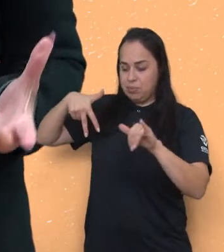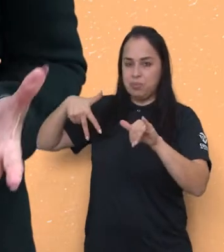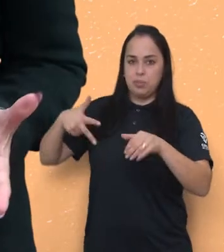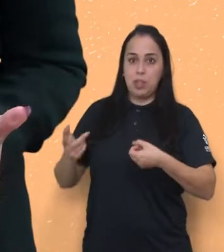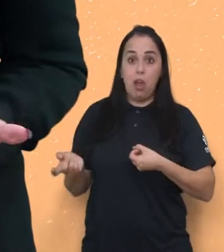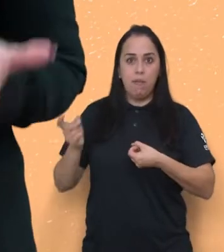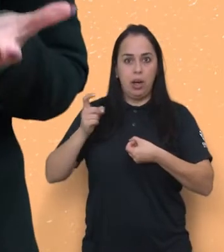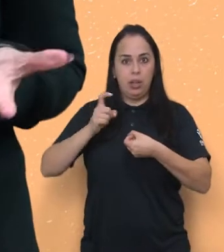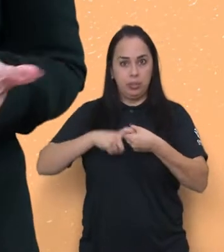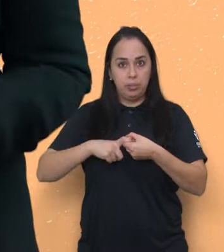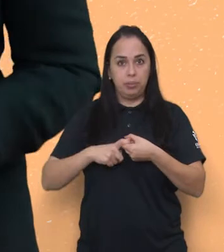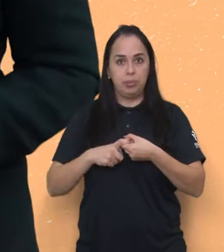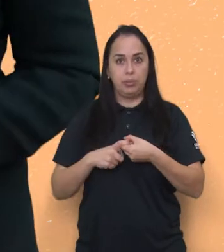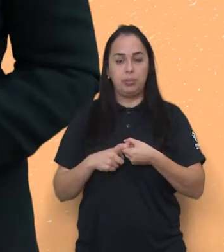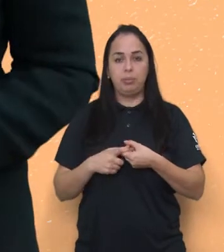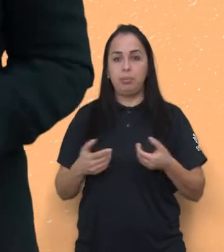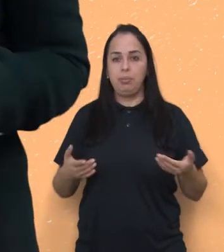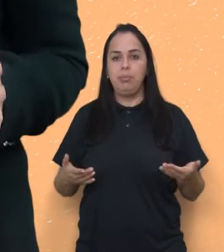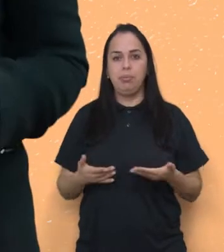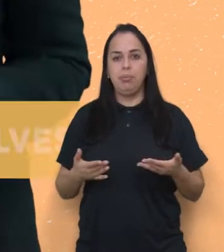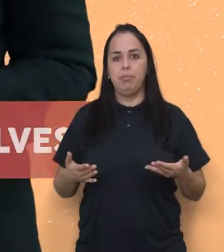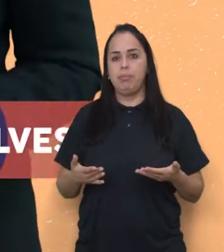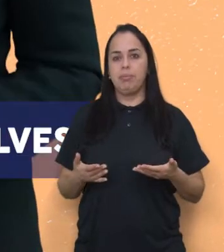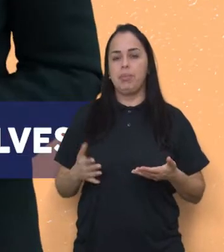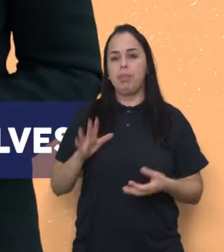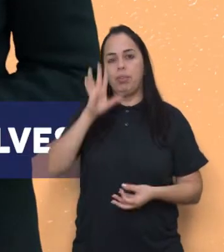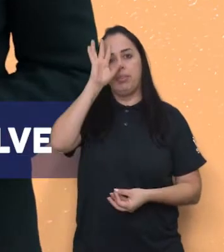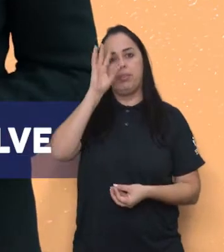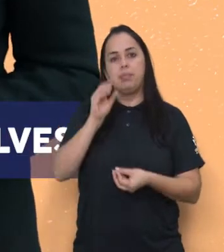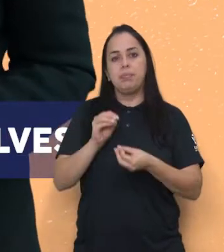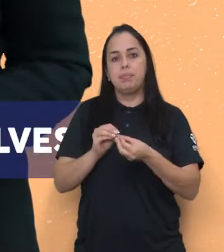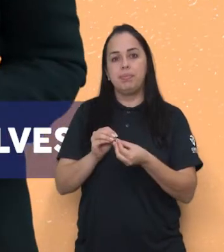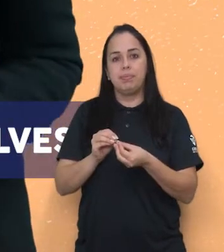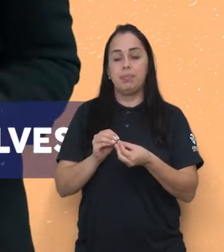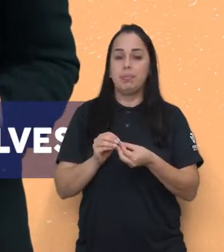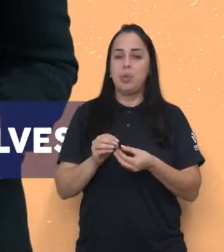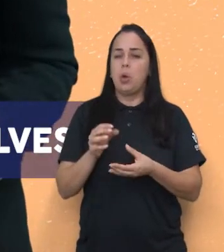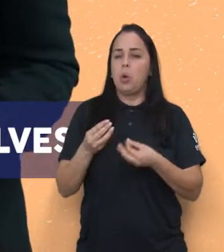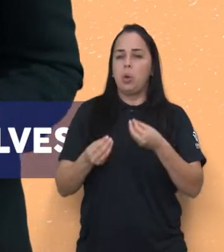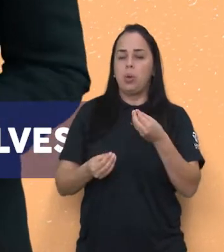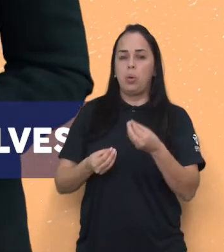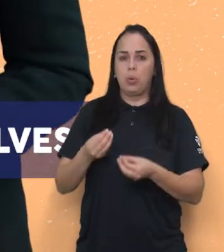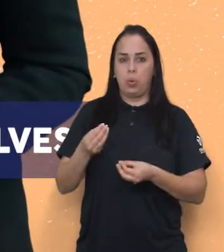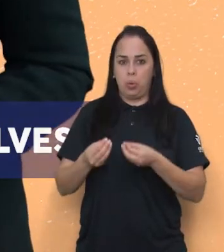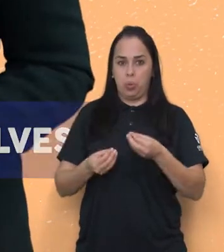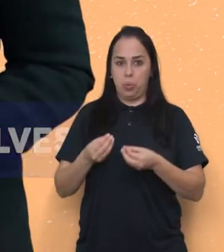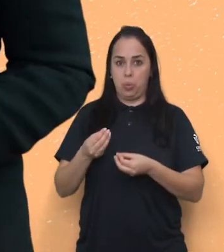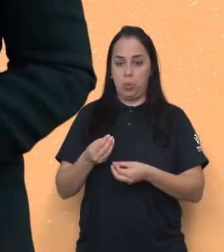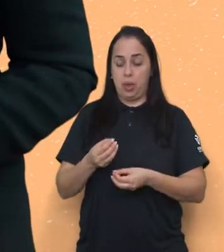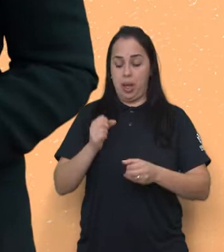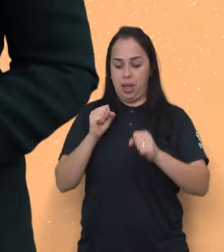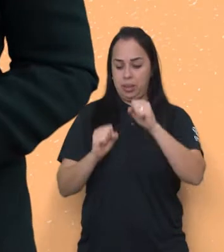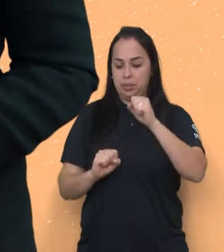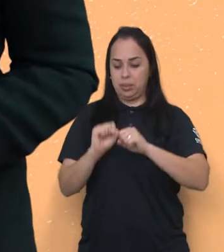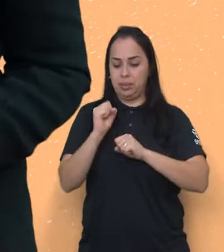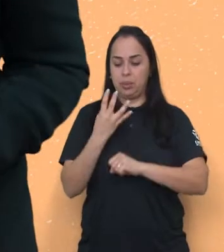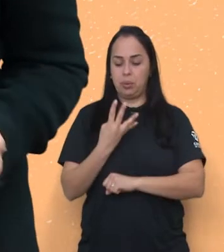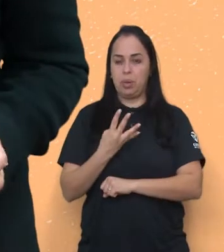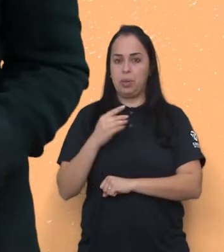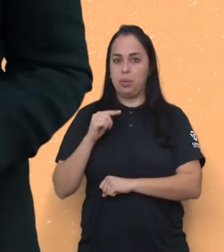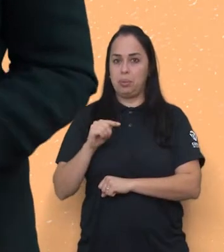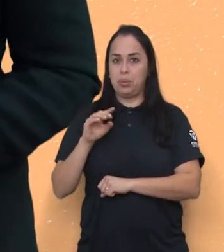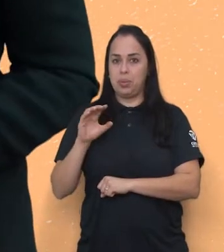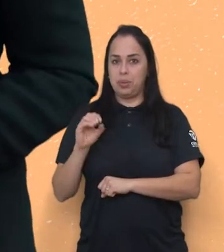e com a palavra está de volta neste bloco vamos entender de que maneira a indústria 4.0